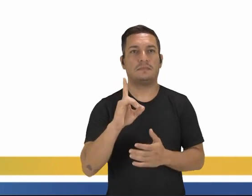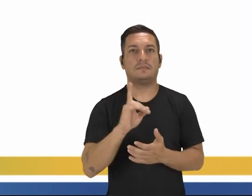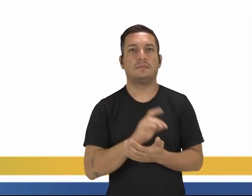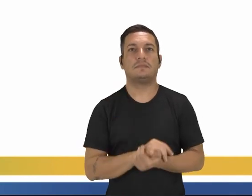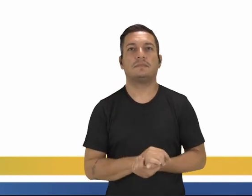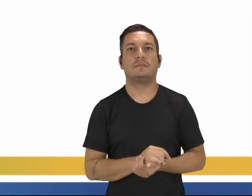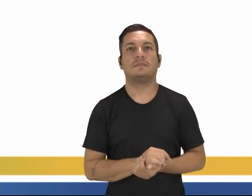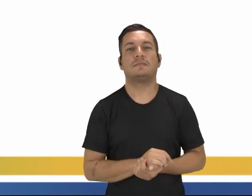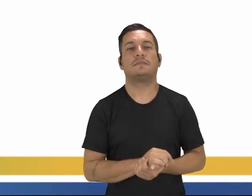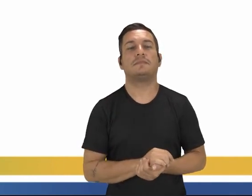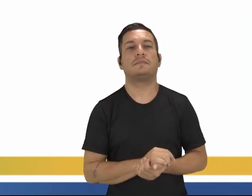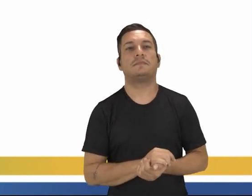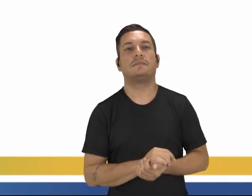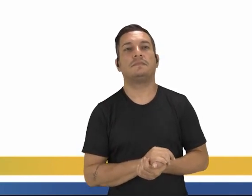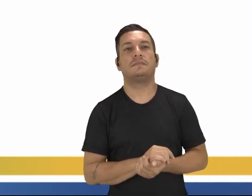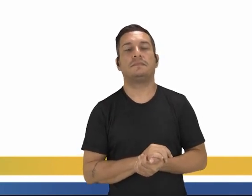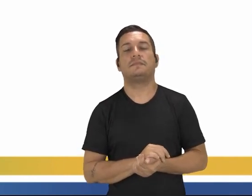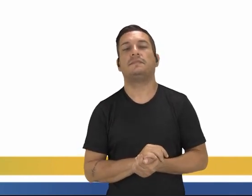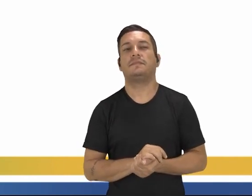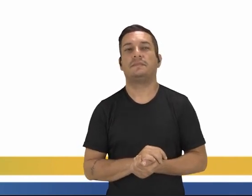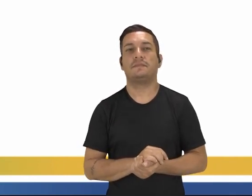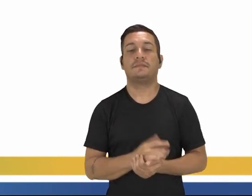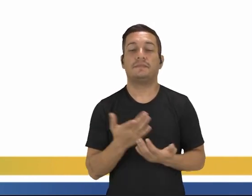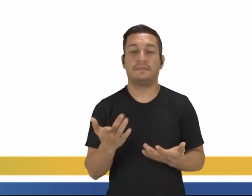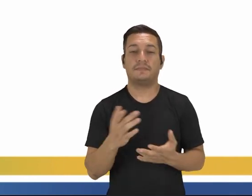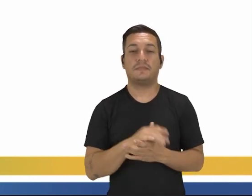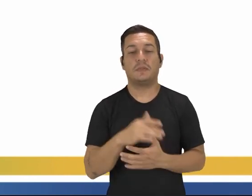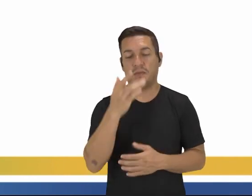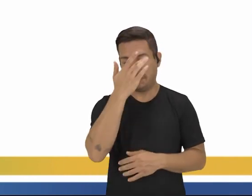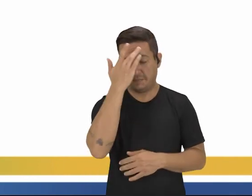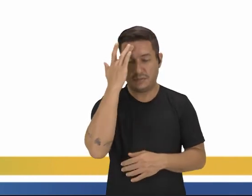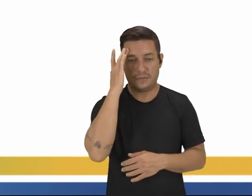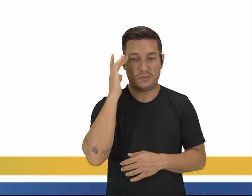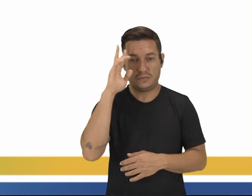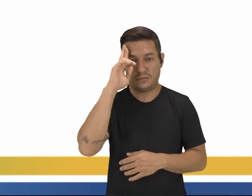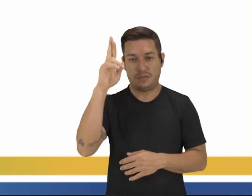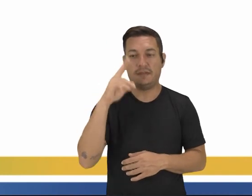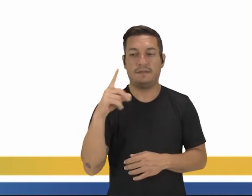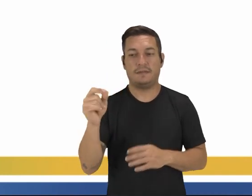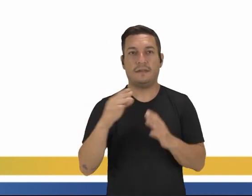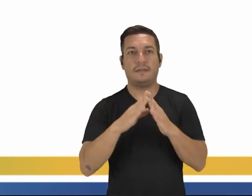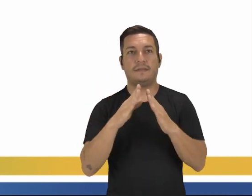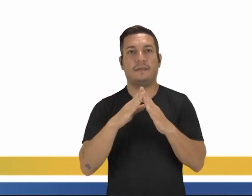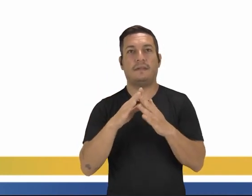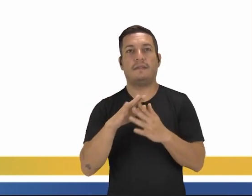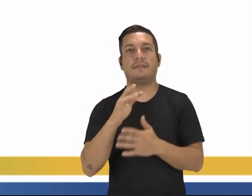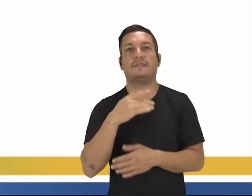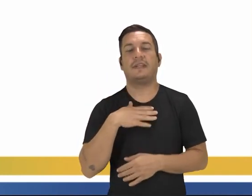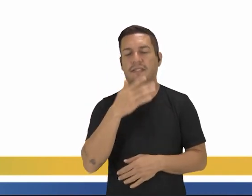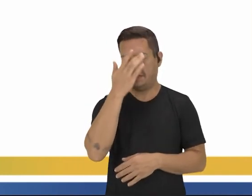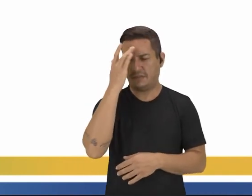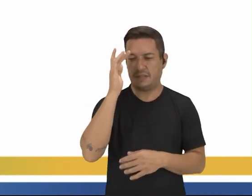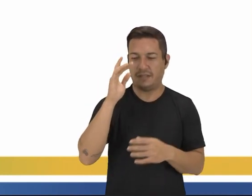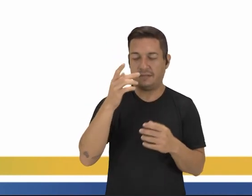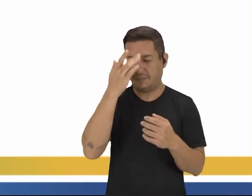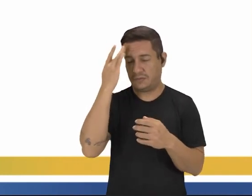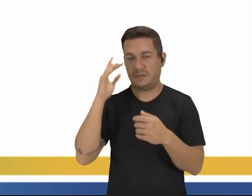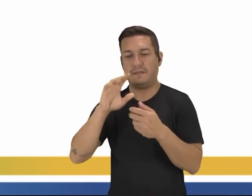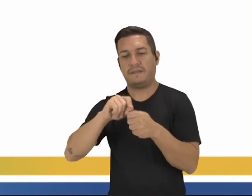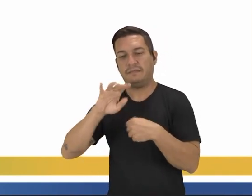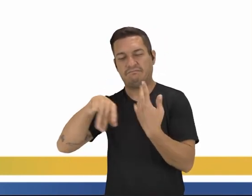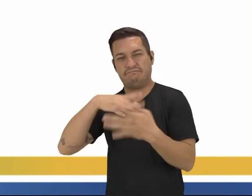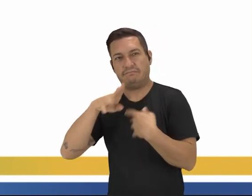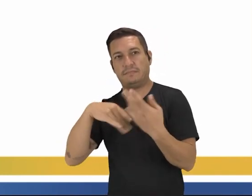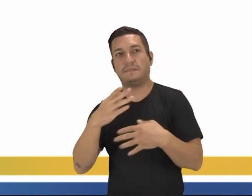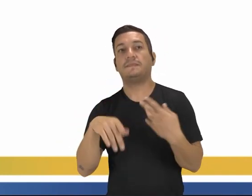los ratones hacen fiesta. E letra E. La esperança es lo último que